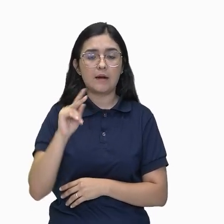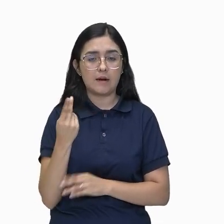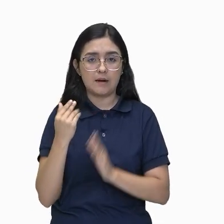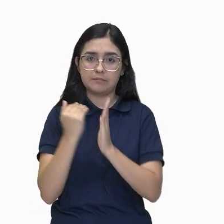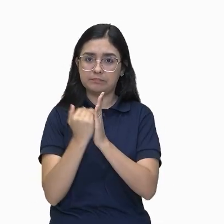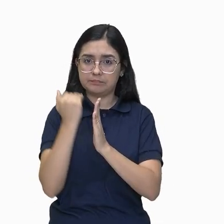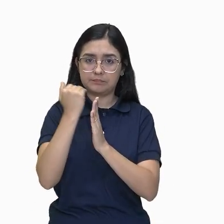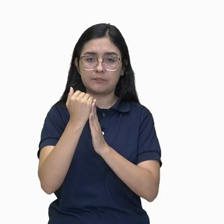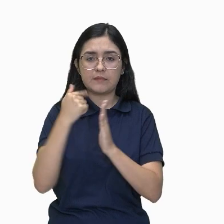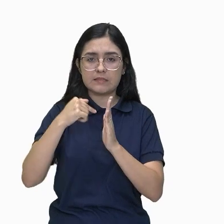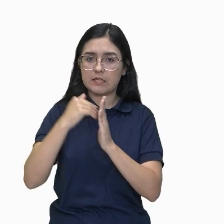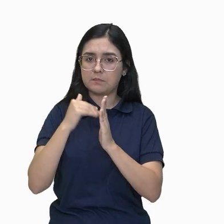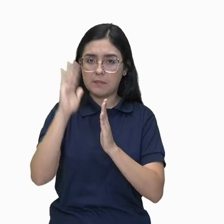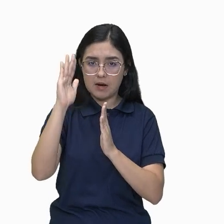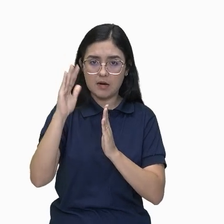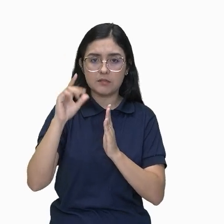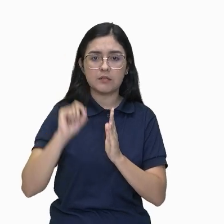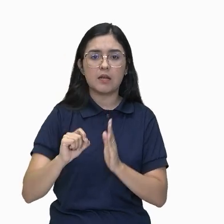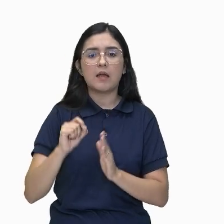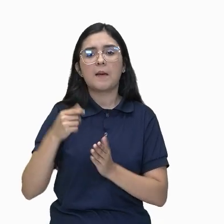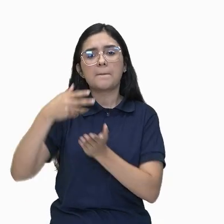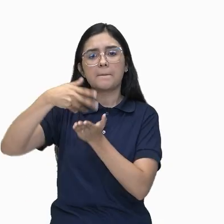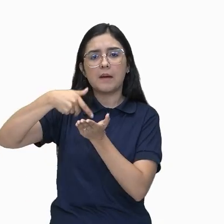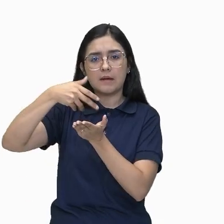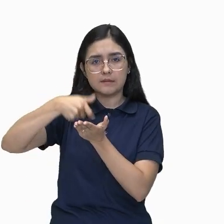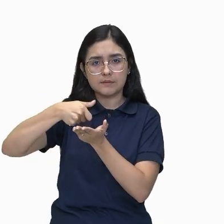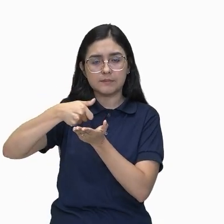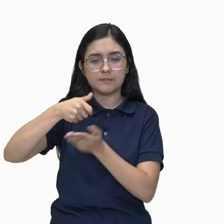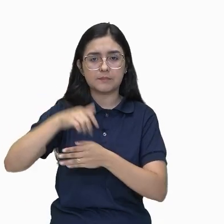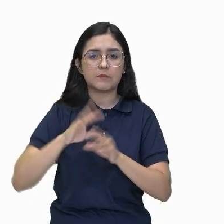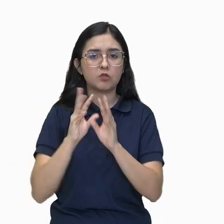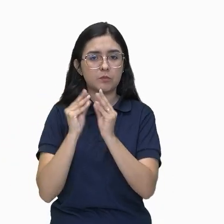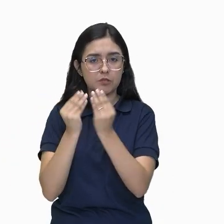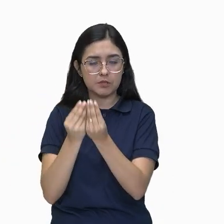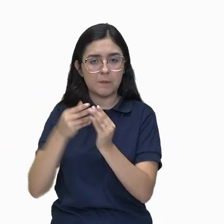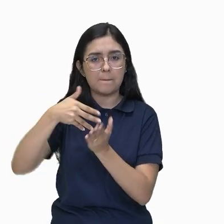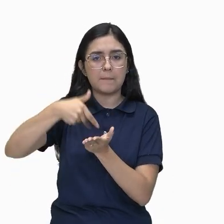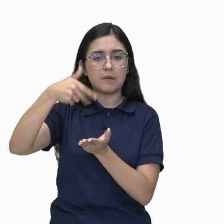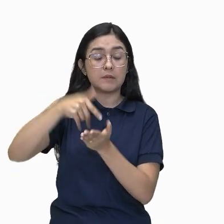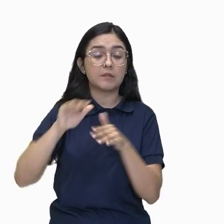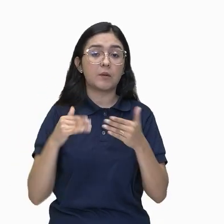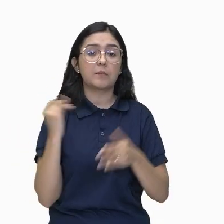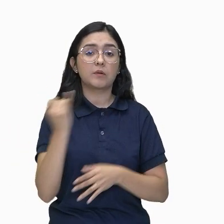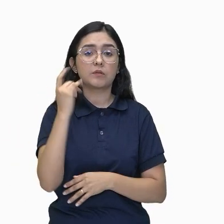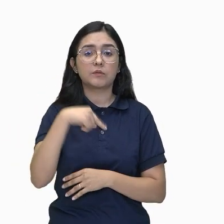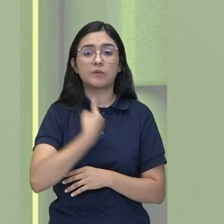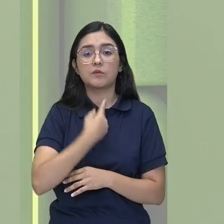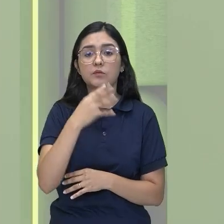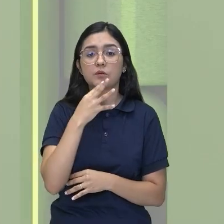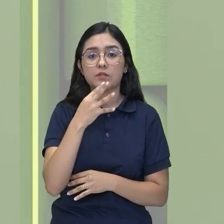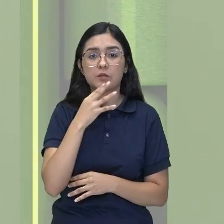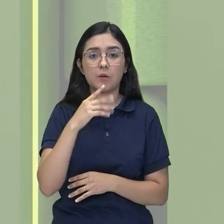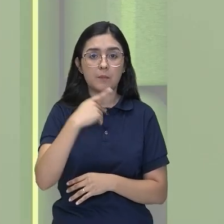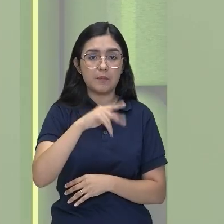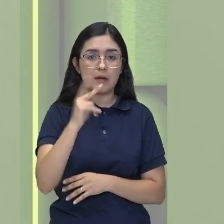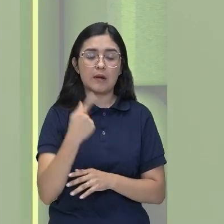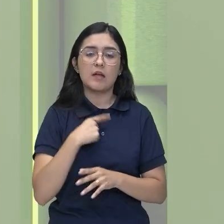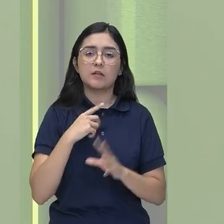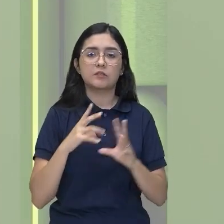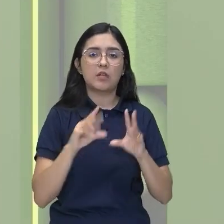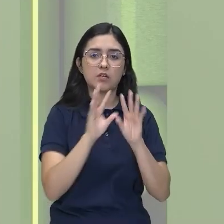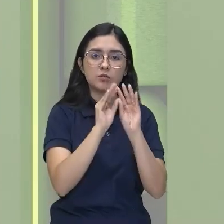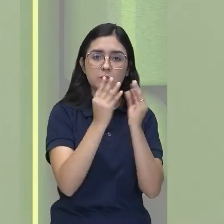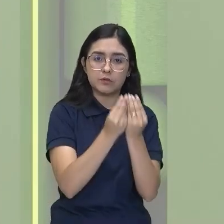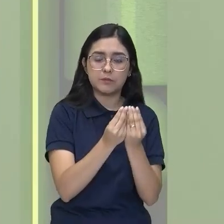tenho substâncias que são básicas. É muito importante a gente conhecer o pH das substâncias,